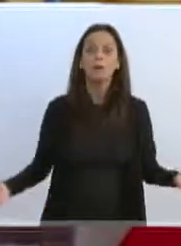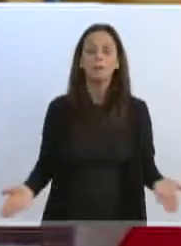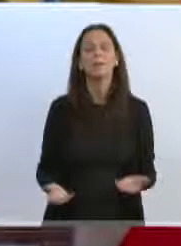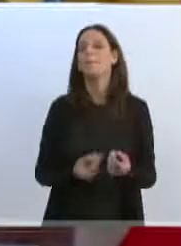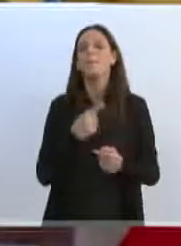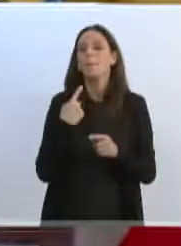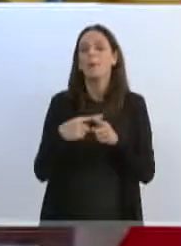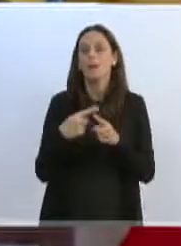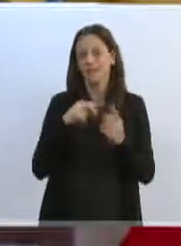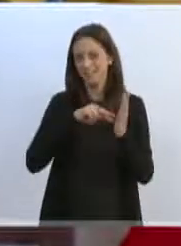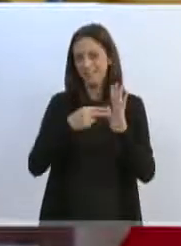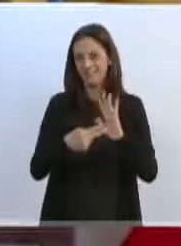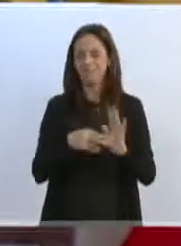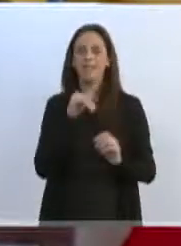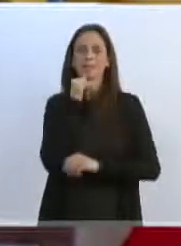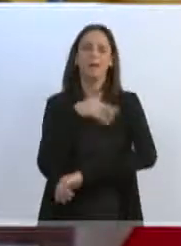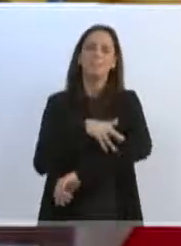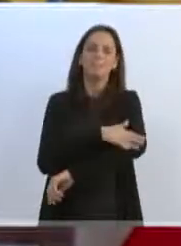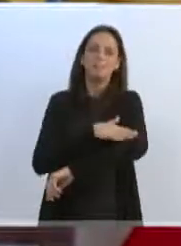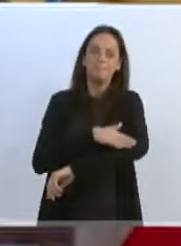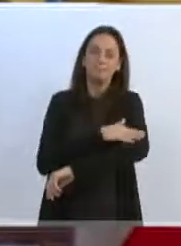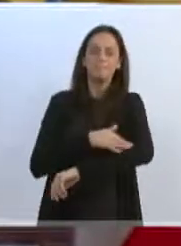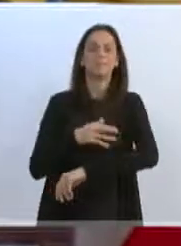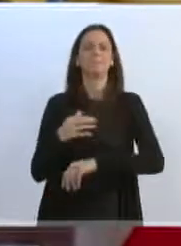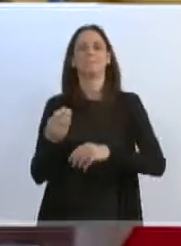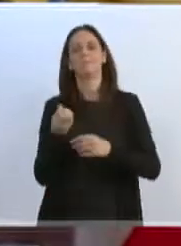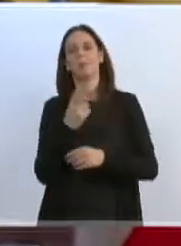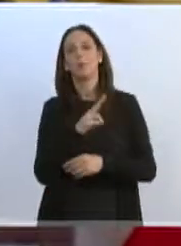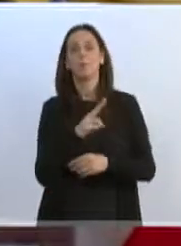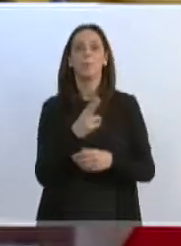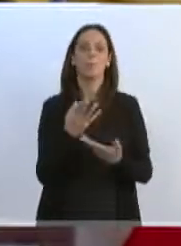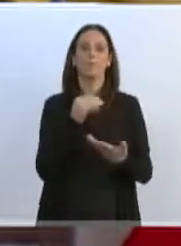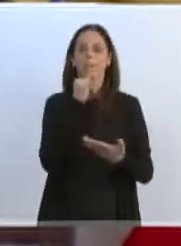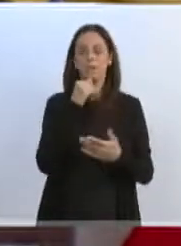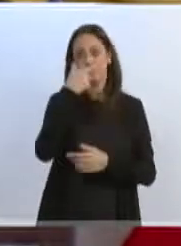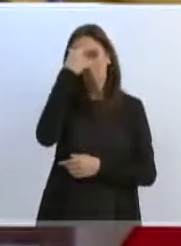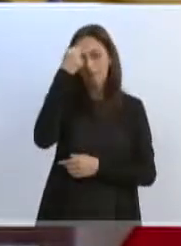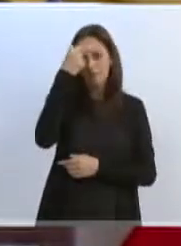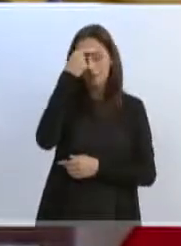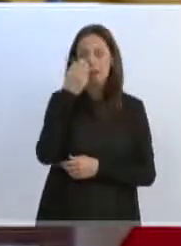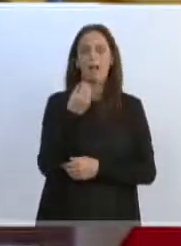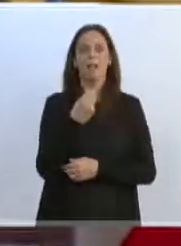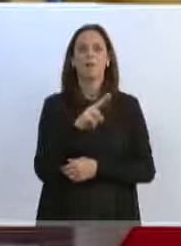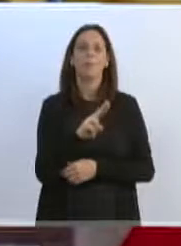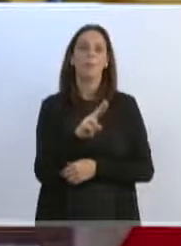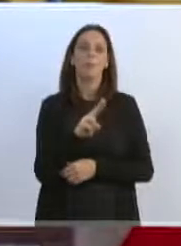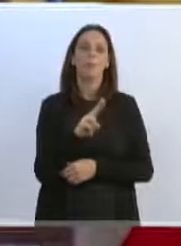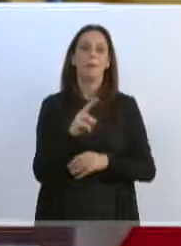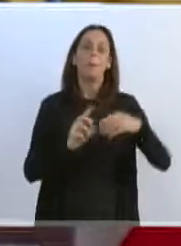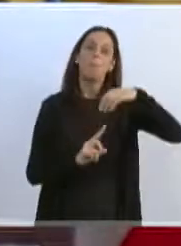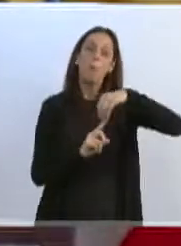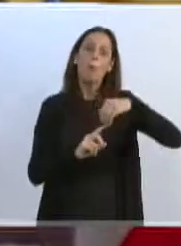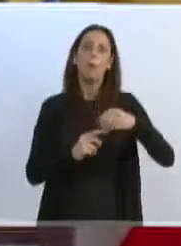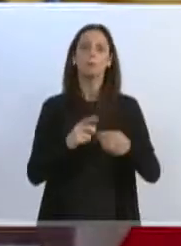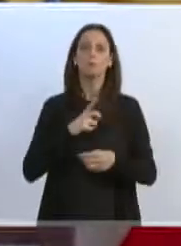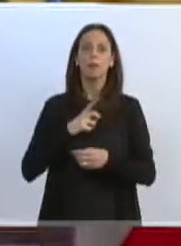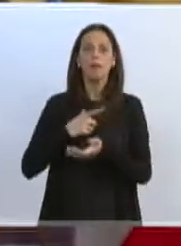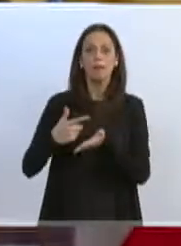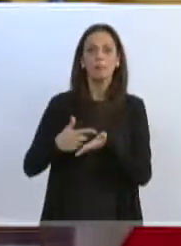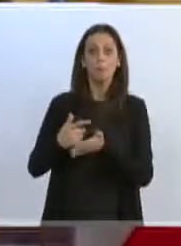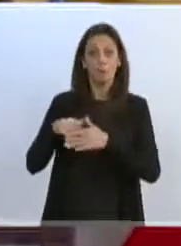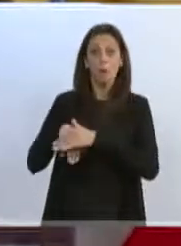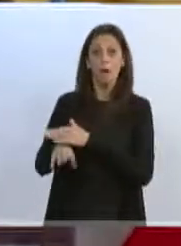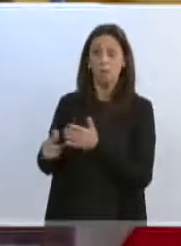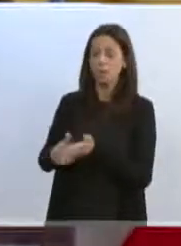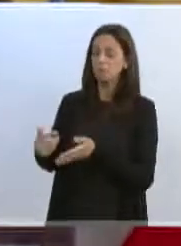cidade como praças terminais urbanos praça de alimentação e universidades para que as pessoas que por ali transitam em possam usufruir